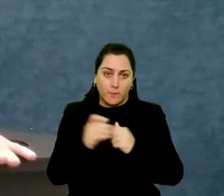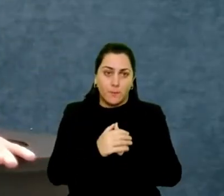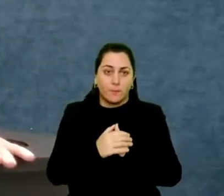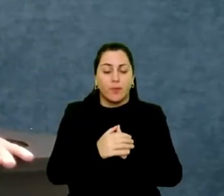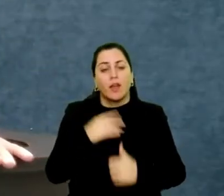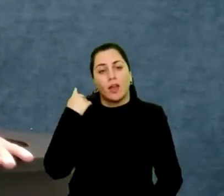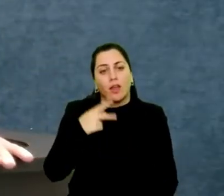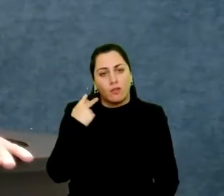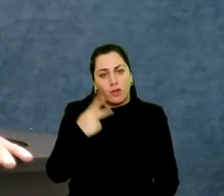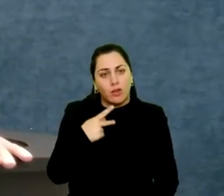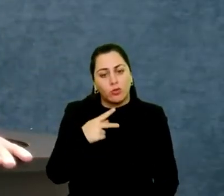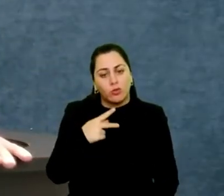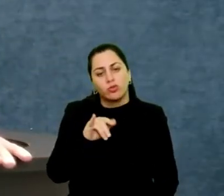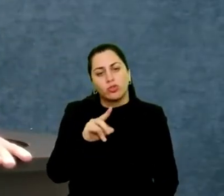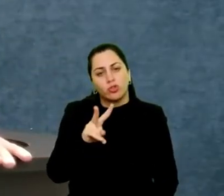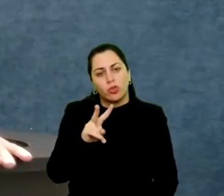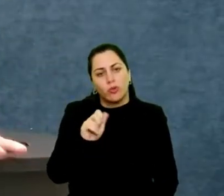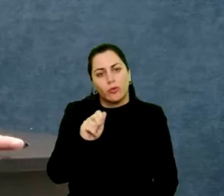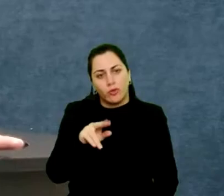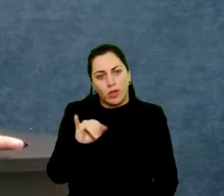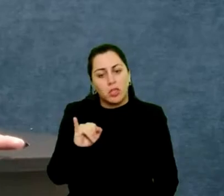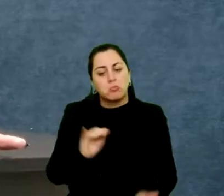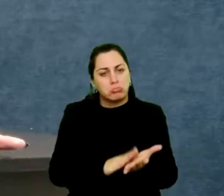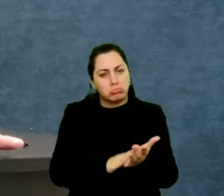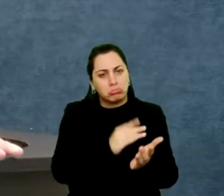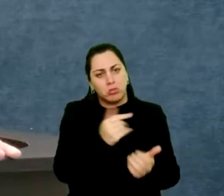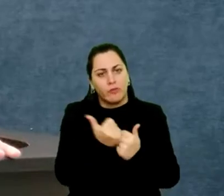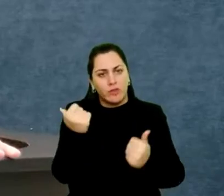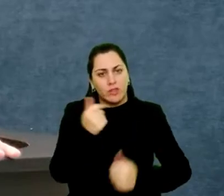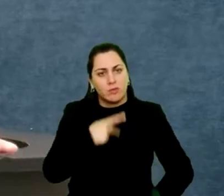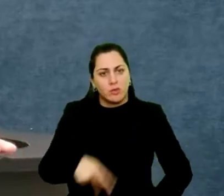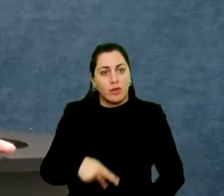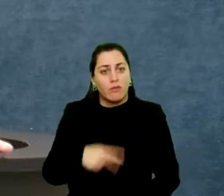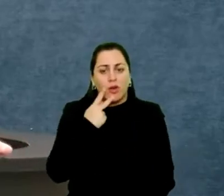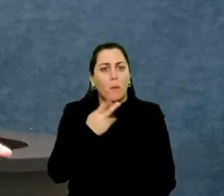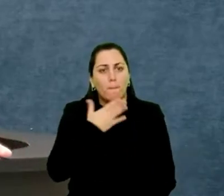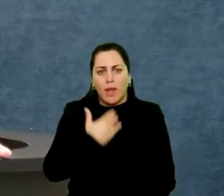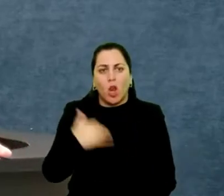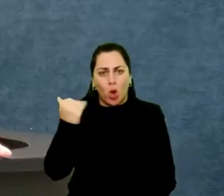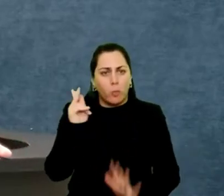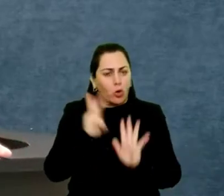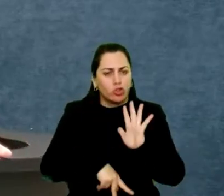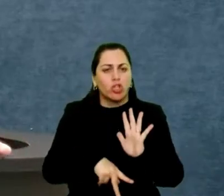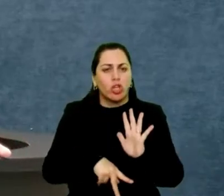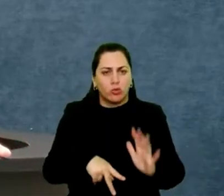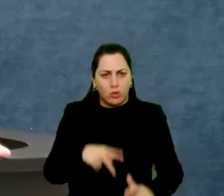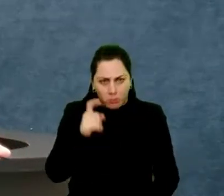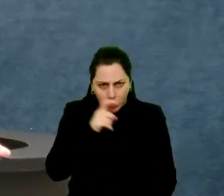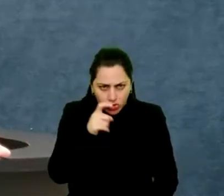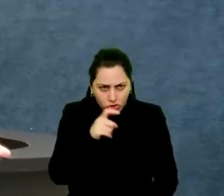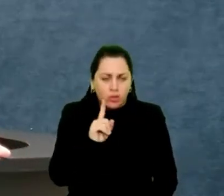Giovanni Matos, vice-presidente, estava elogiando bastante, falou, ó, isso aqui é o melhor projeto, sem cinismo, ele falou isso para mim. É mentira,